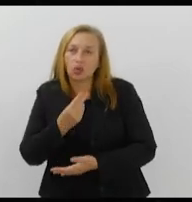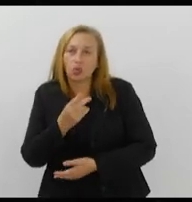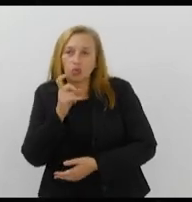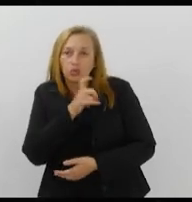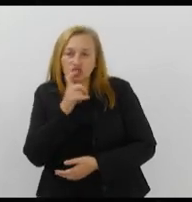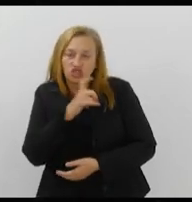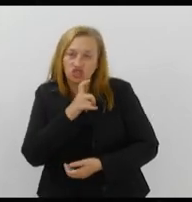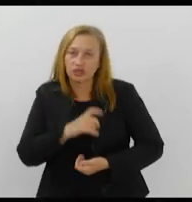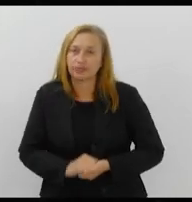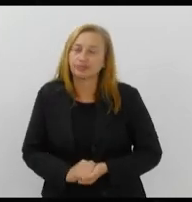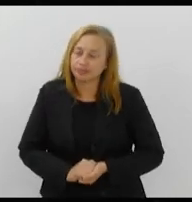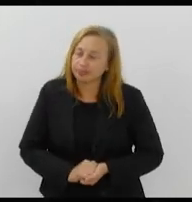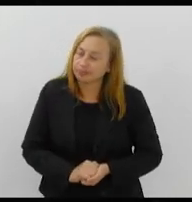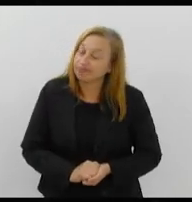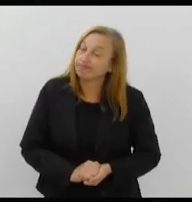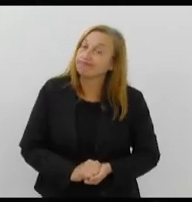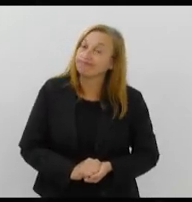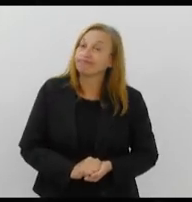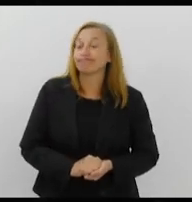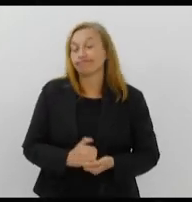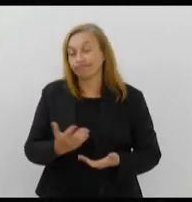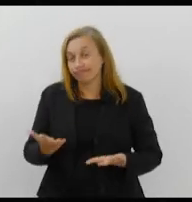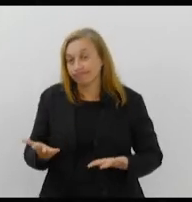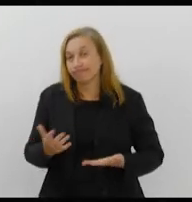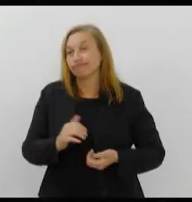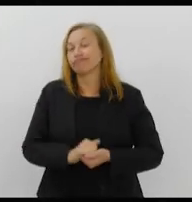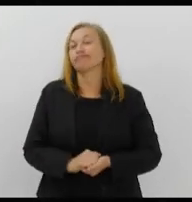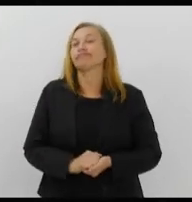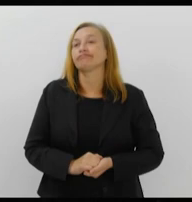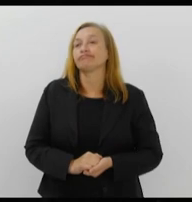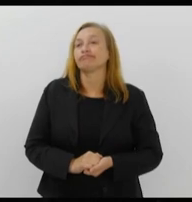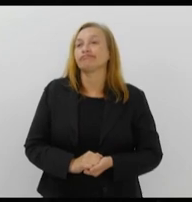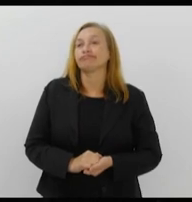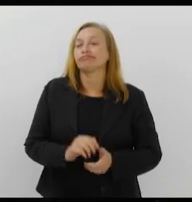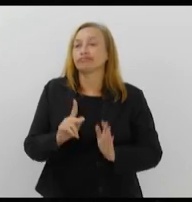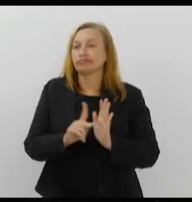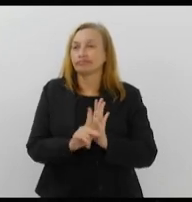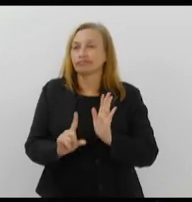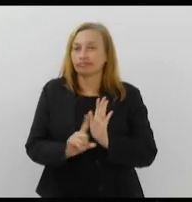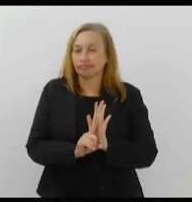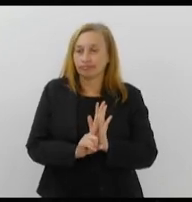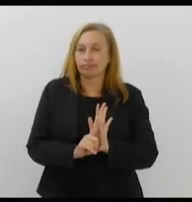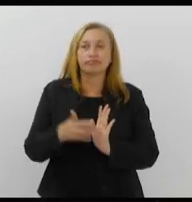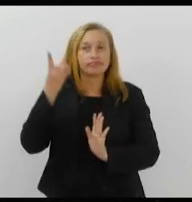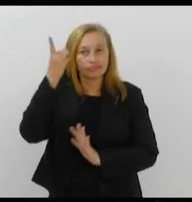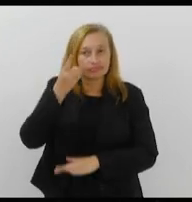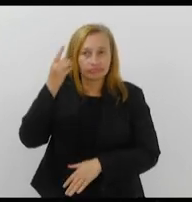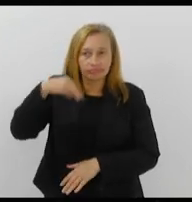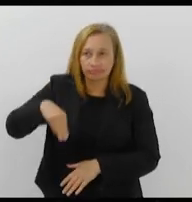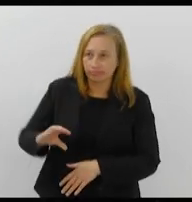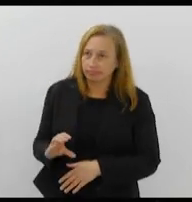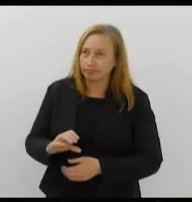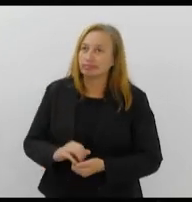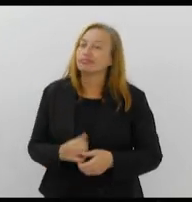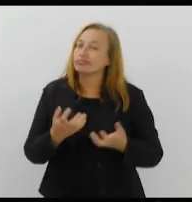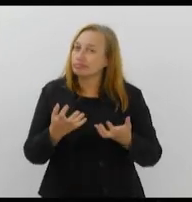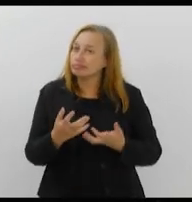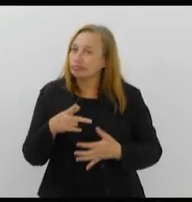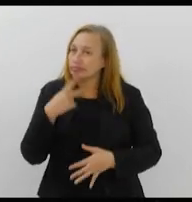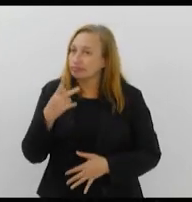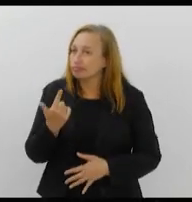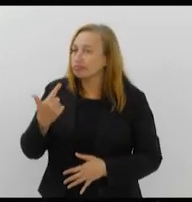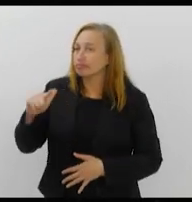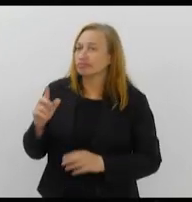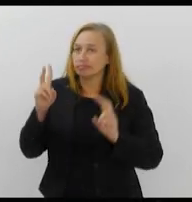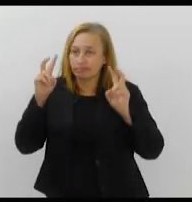do que é verdade. É disso que trata o projeto de lei do deputado Carlos Mink. Mas eu queria colocar uma